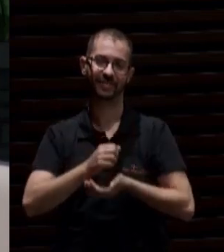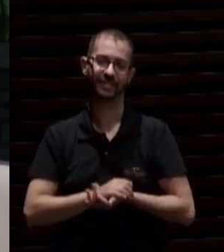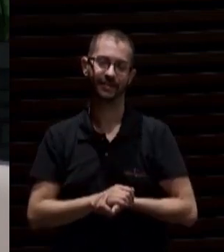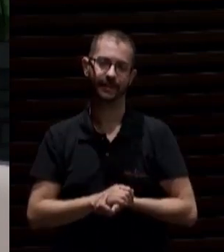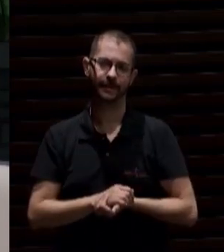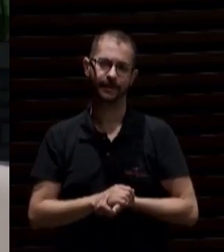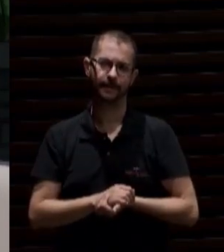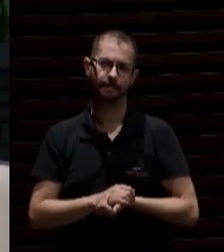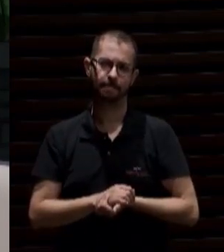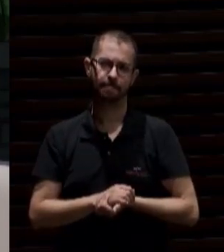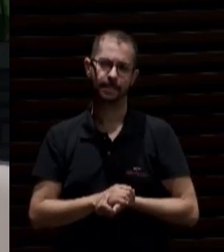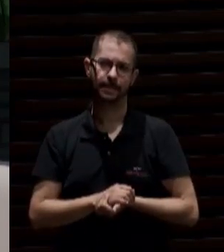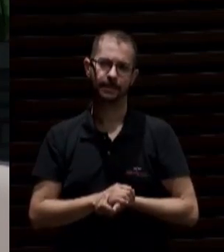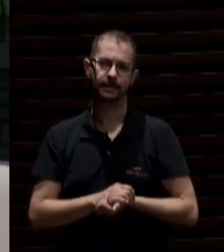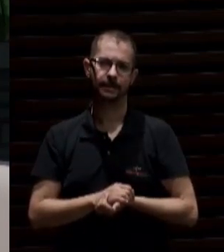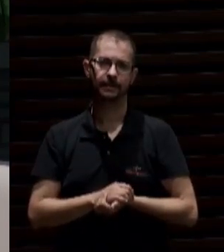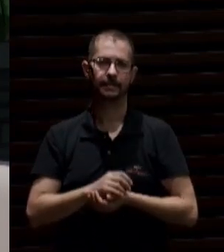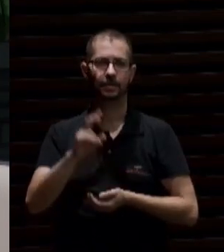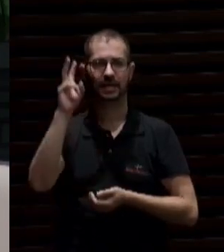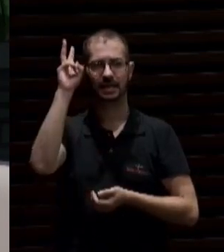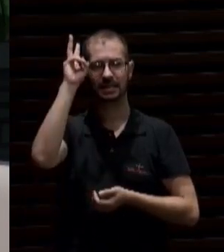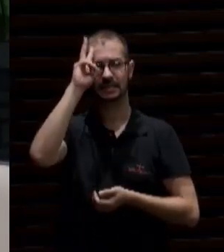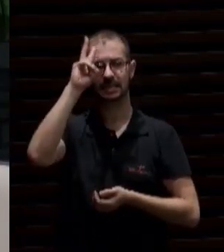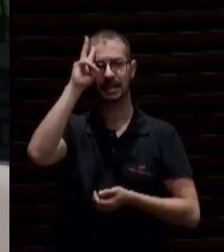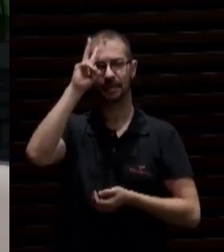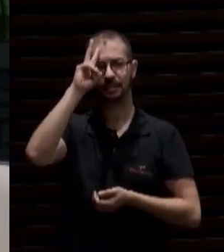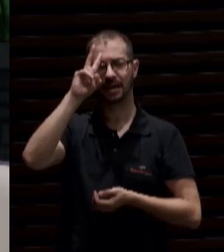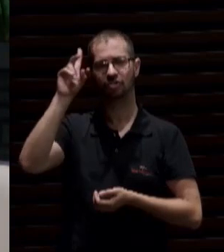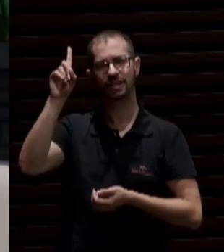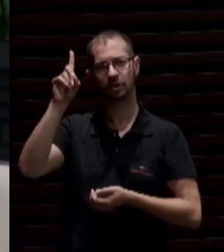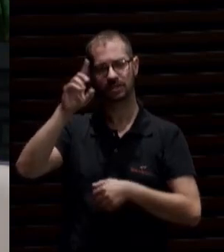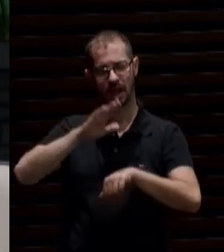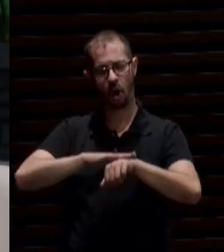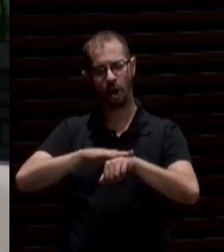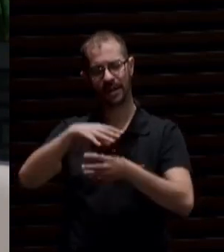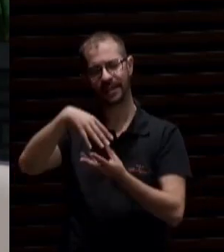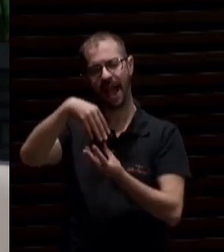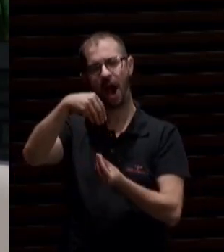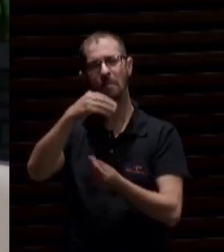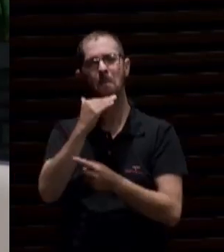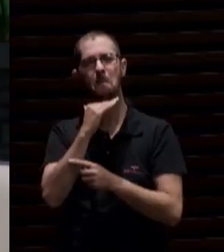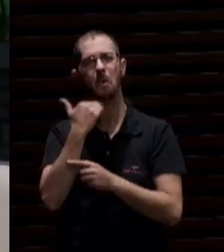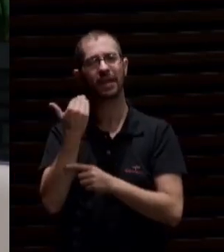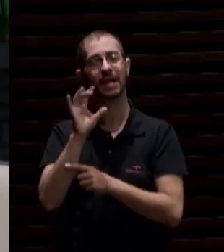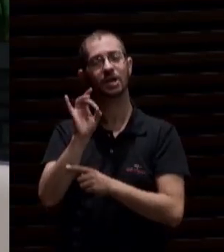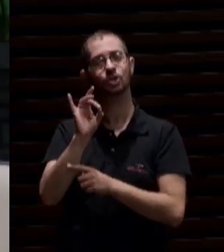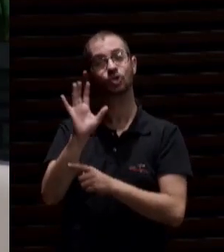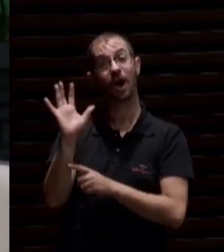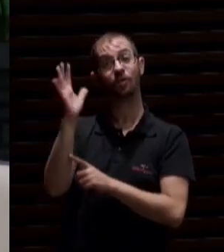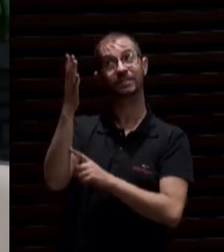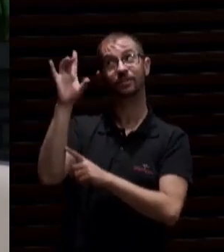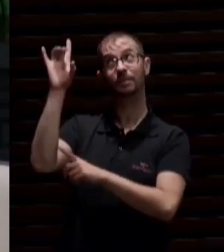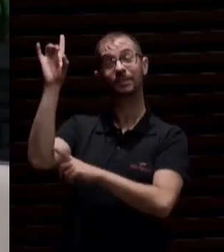Ou seja, ele se lembrar de Deus enquanto a sua alma desfalecia só aconteceu depois que o próprio Senhor fez a sua